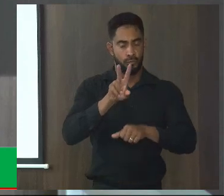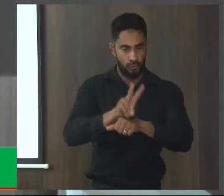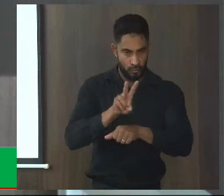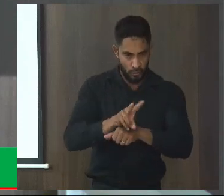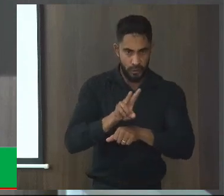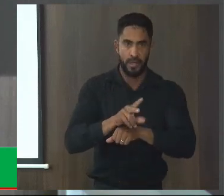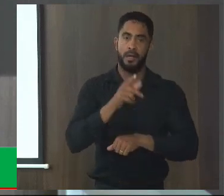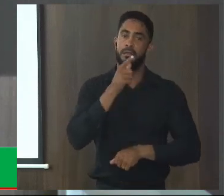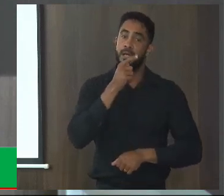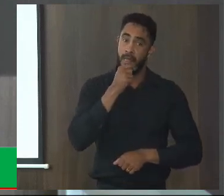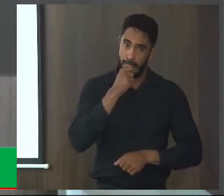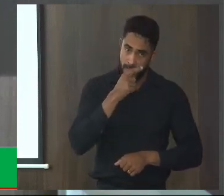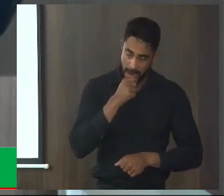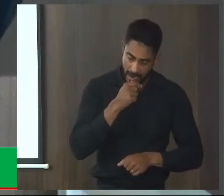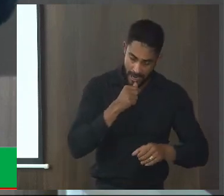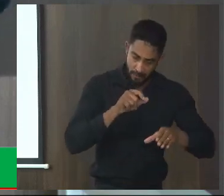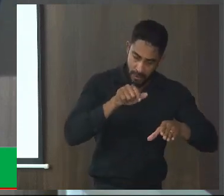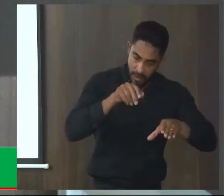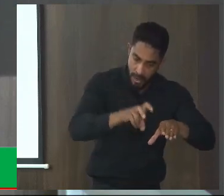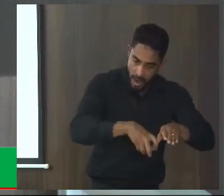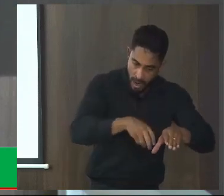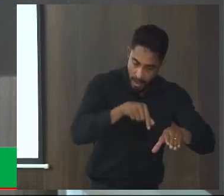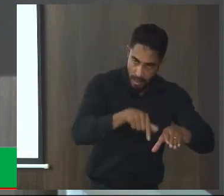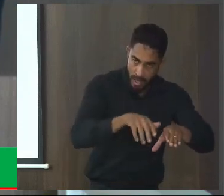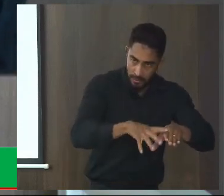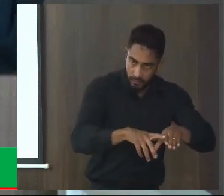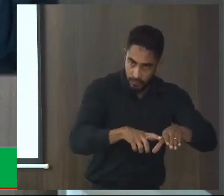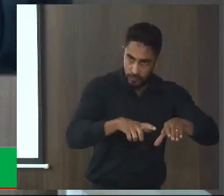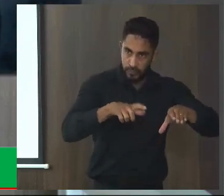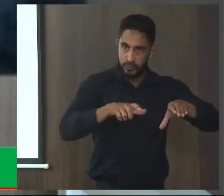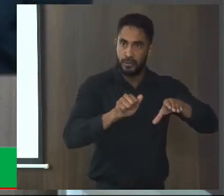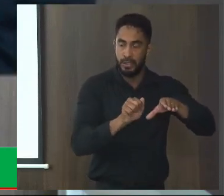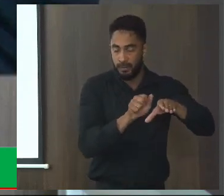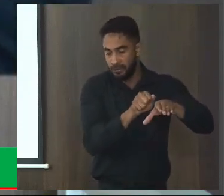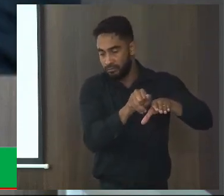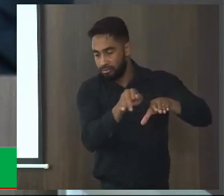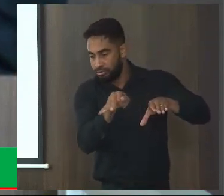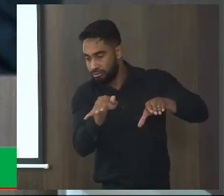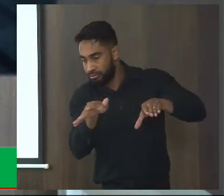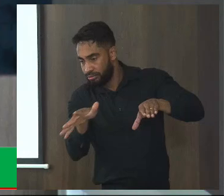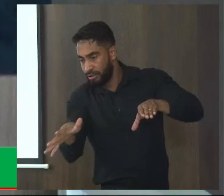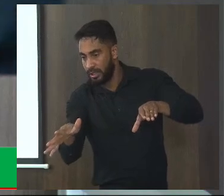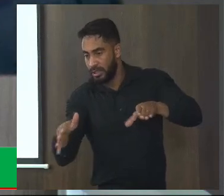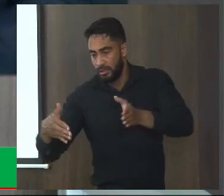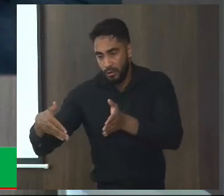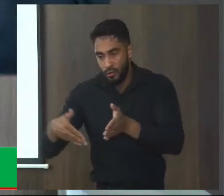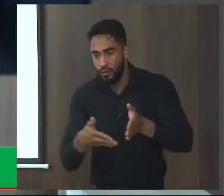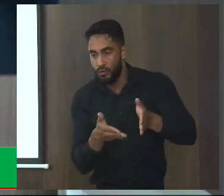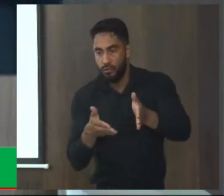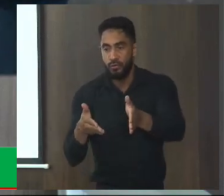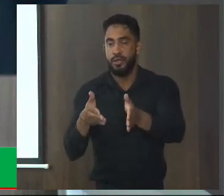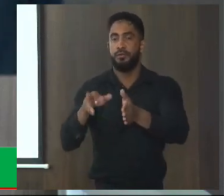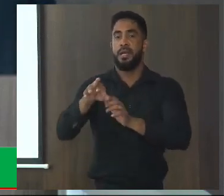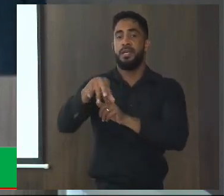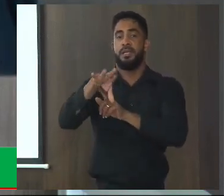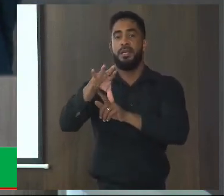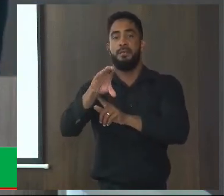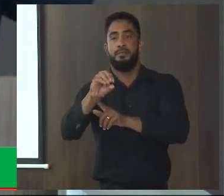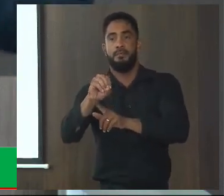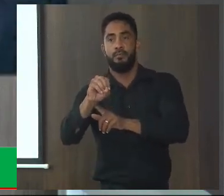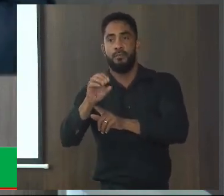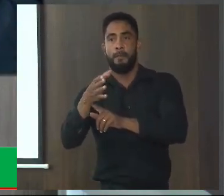da água da cava e jogando no rio Ribeirão, que deságua no rio Gurutuba, que por sua